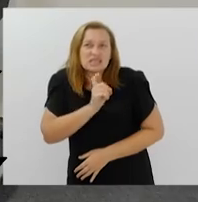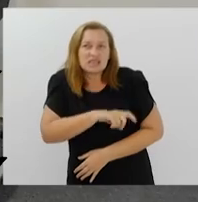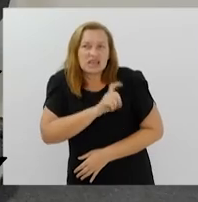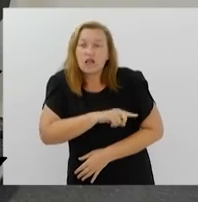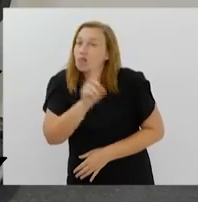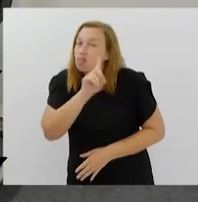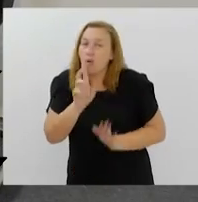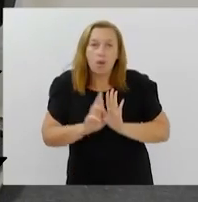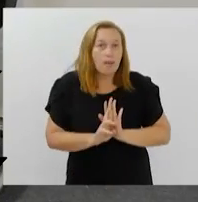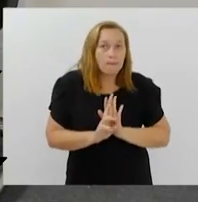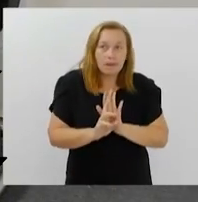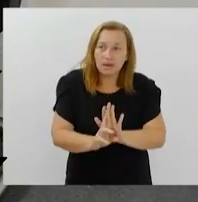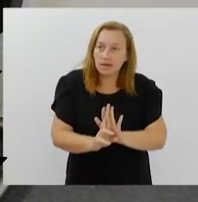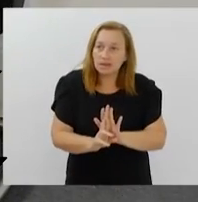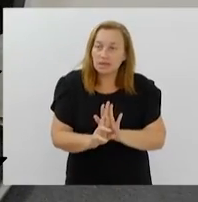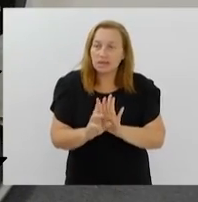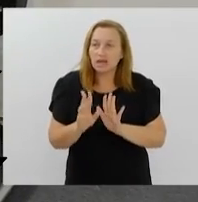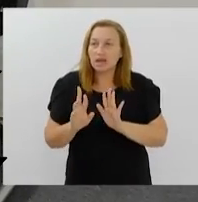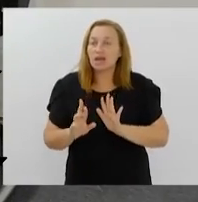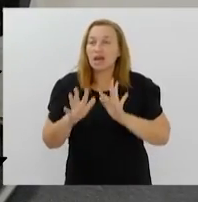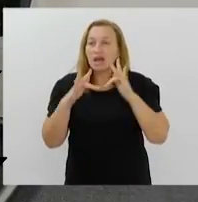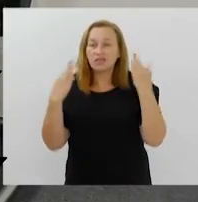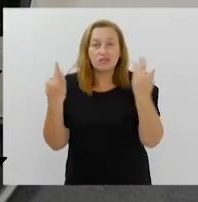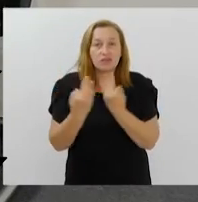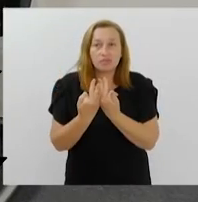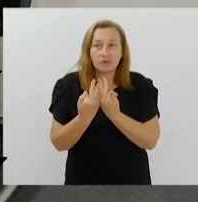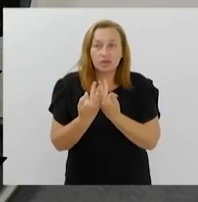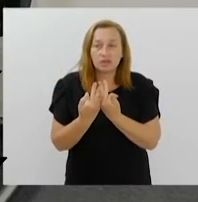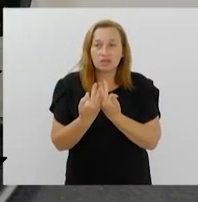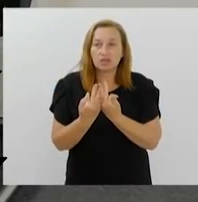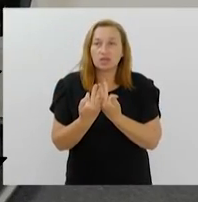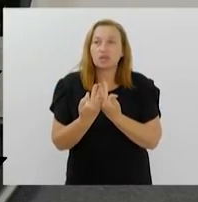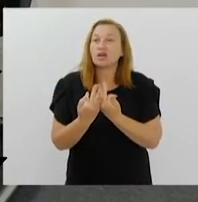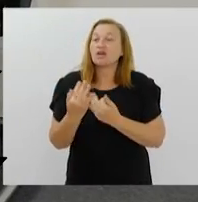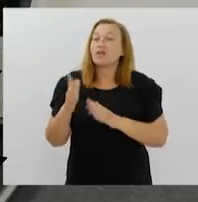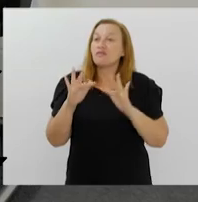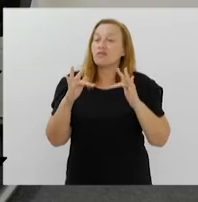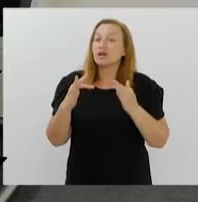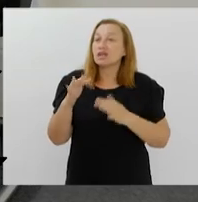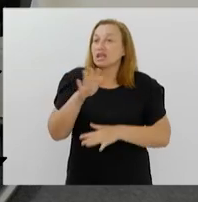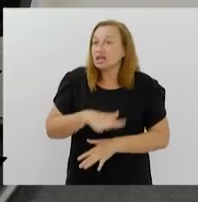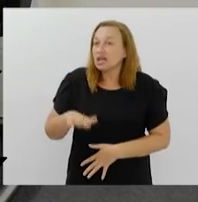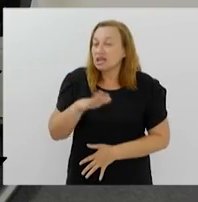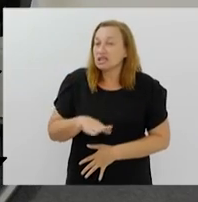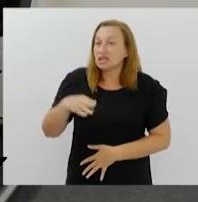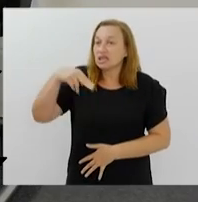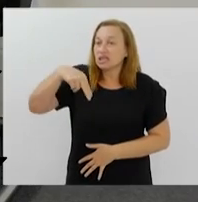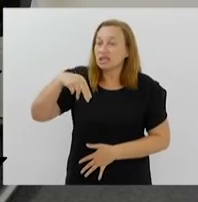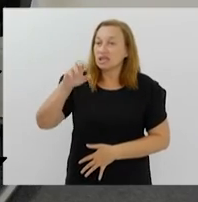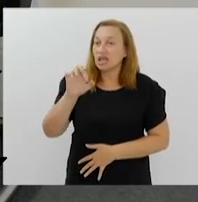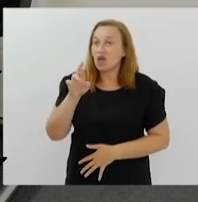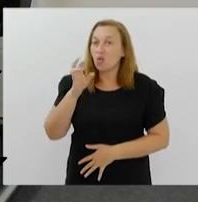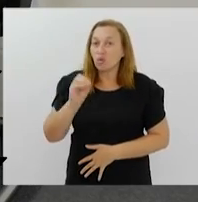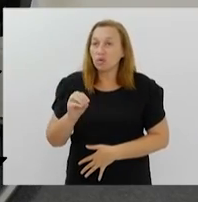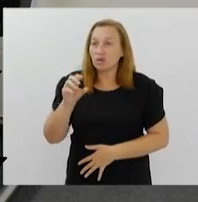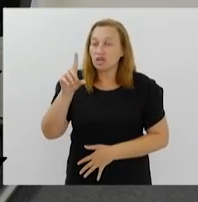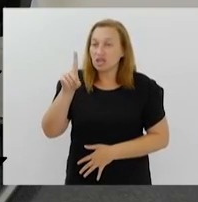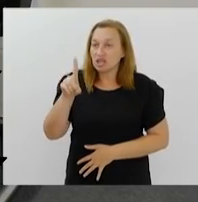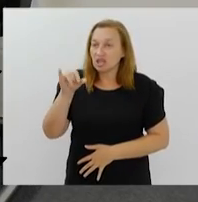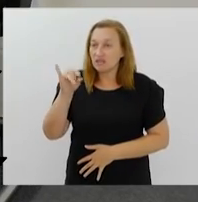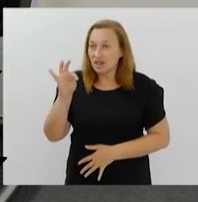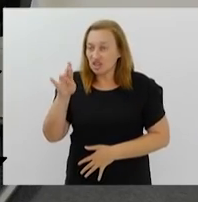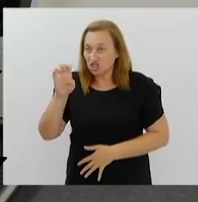representa maioria das famílias de crianças neurodivergentes e a primeira pessoa que